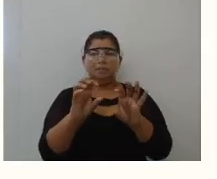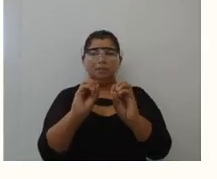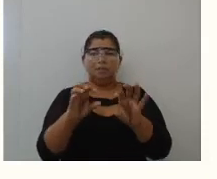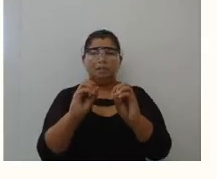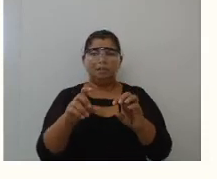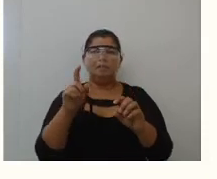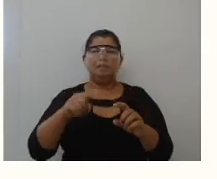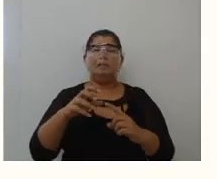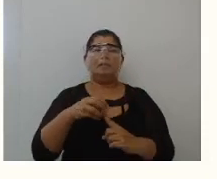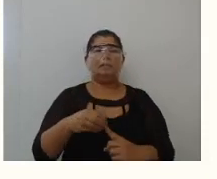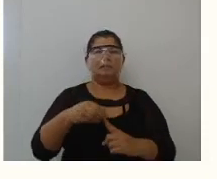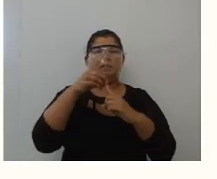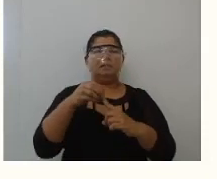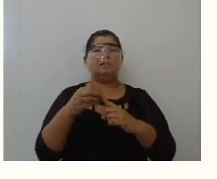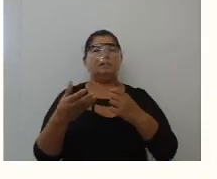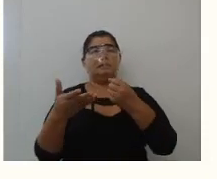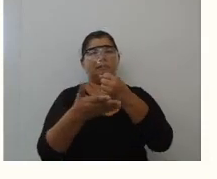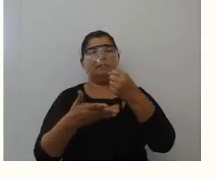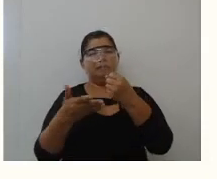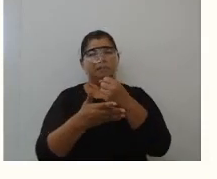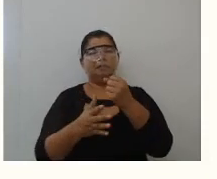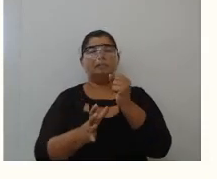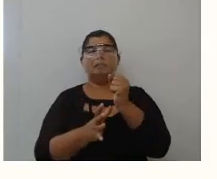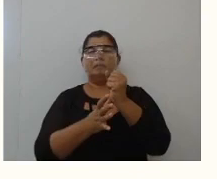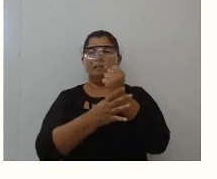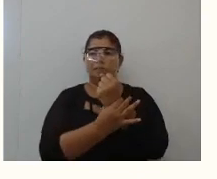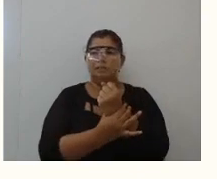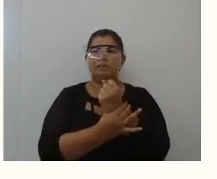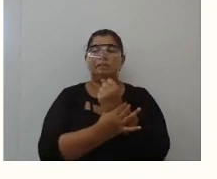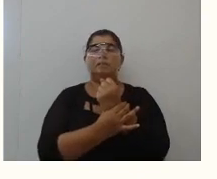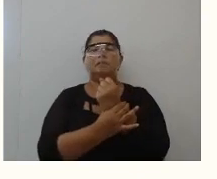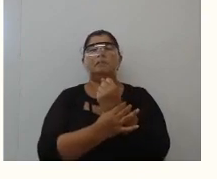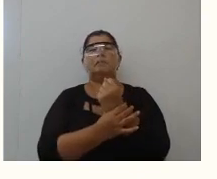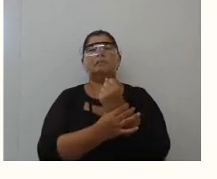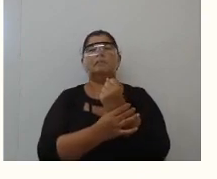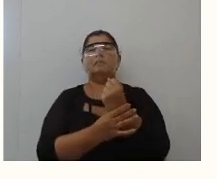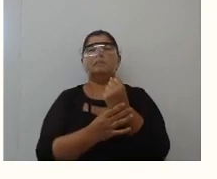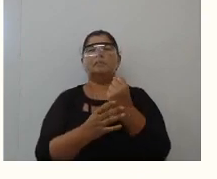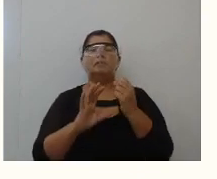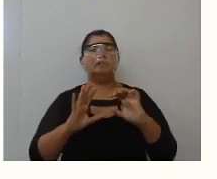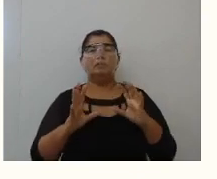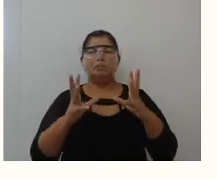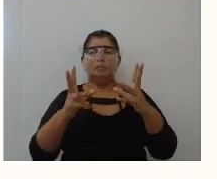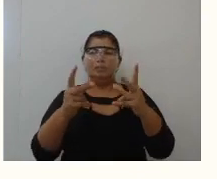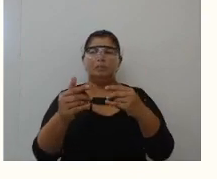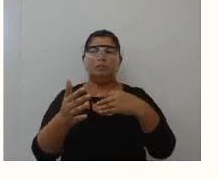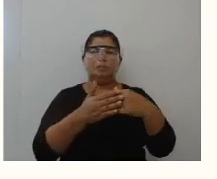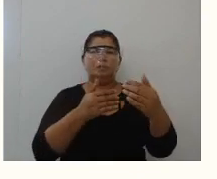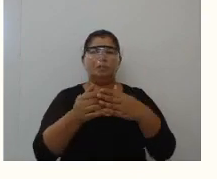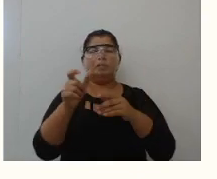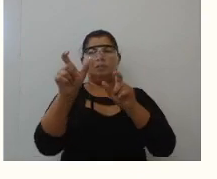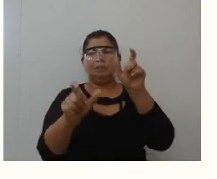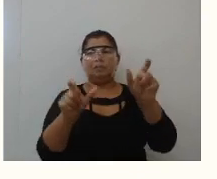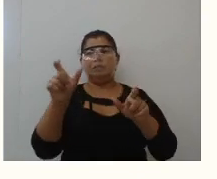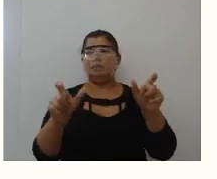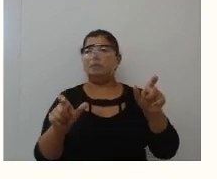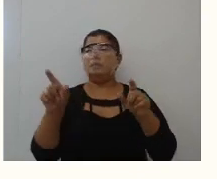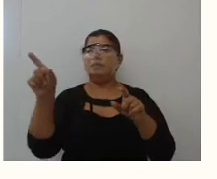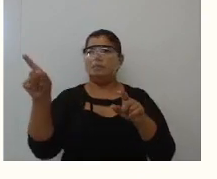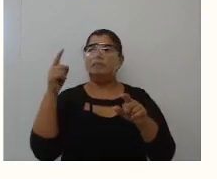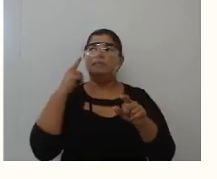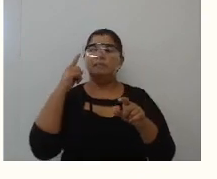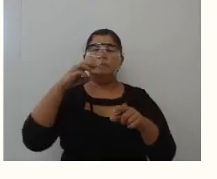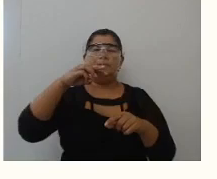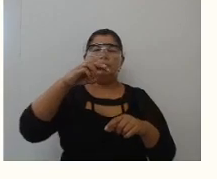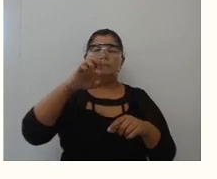dos princípios básicos garantido a todo e qualquer cidadão, ó, mesmo que,